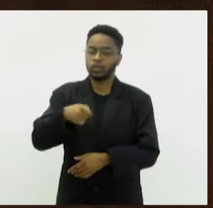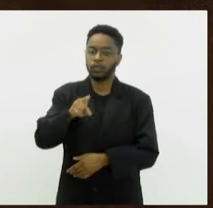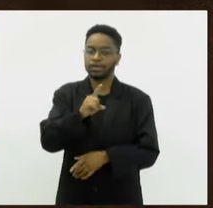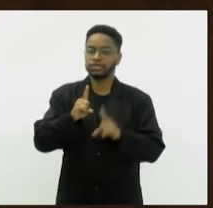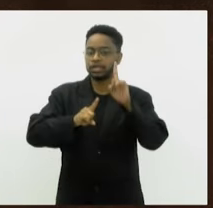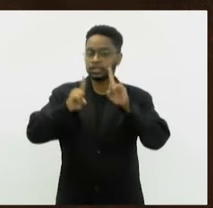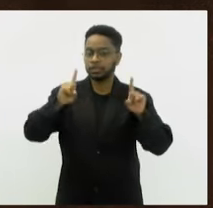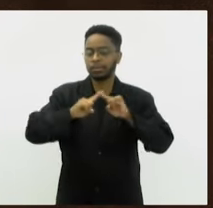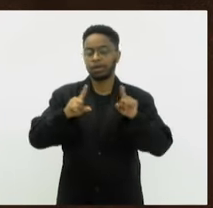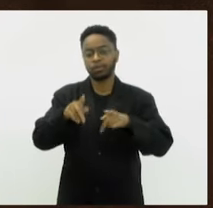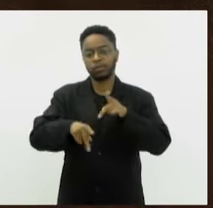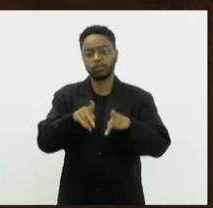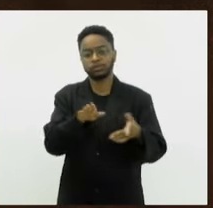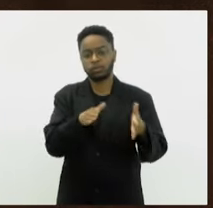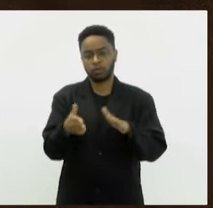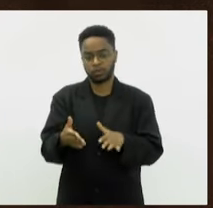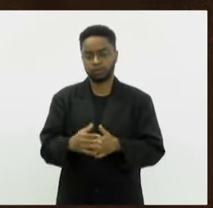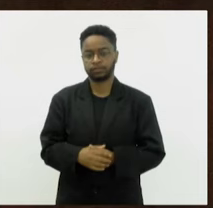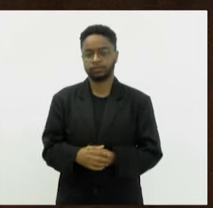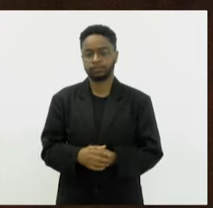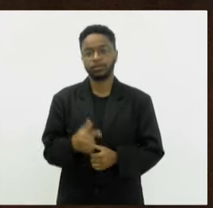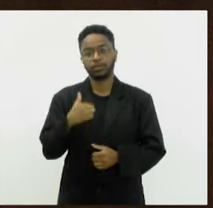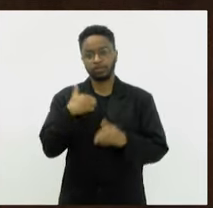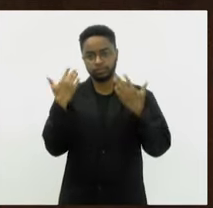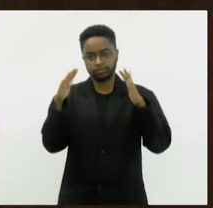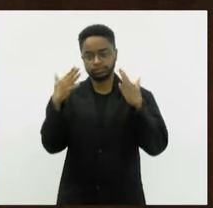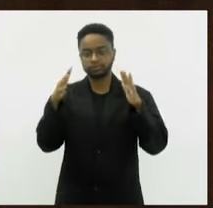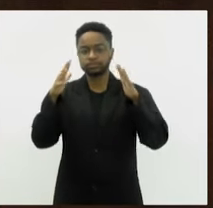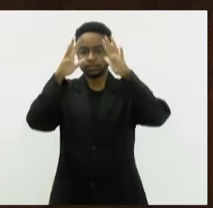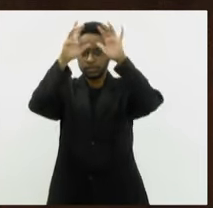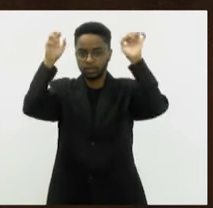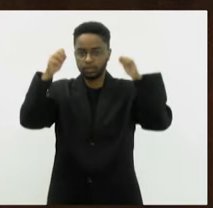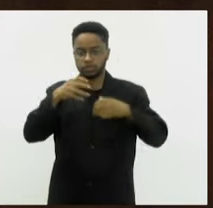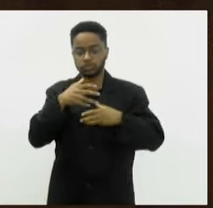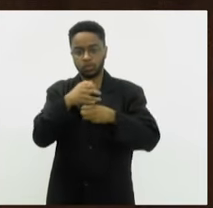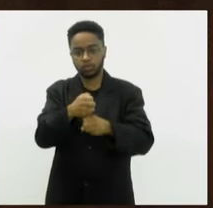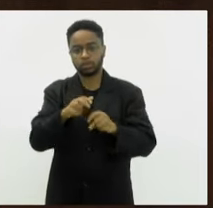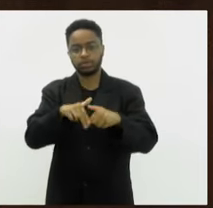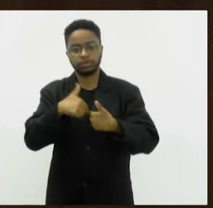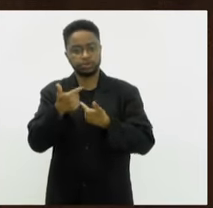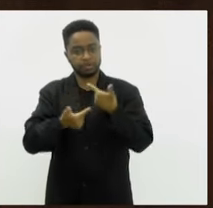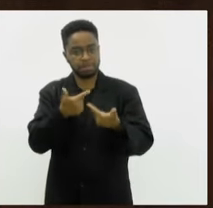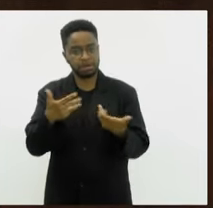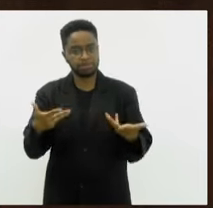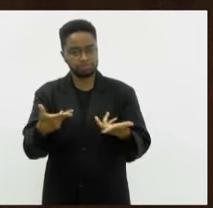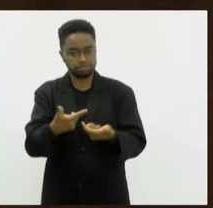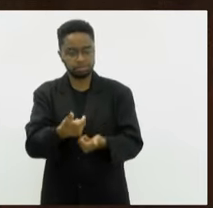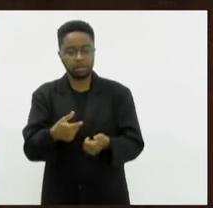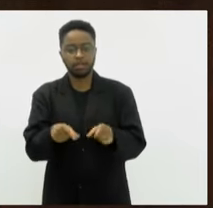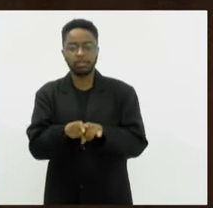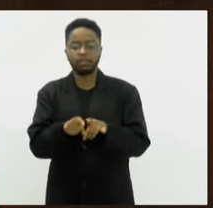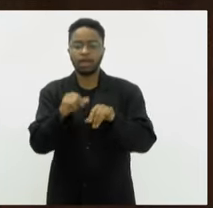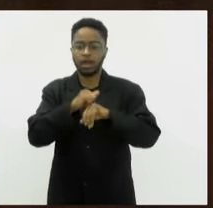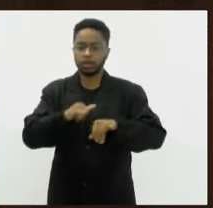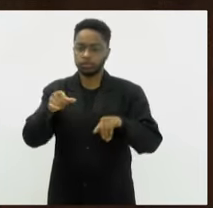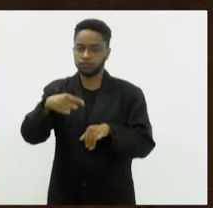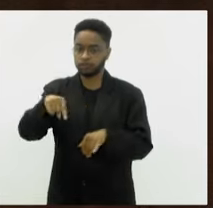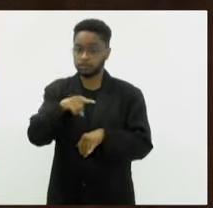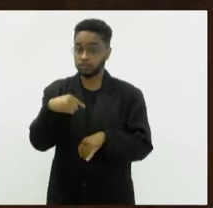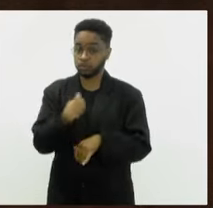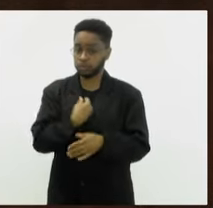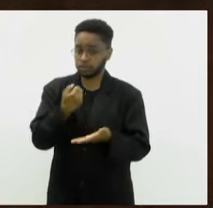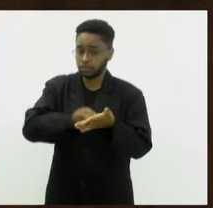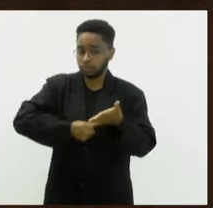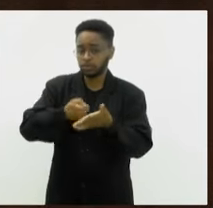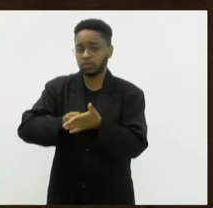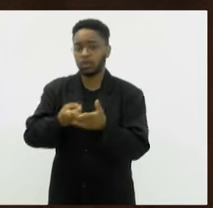povo está morrendo. Presidente, quero parabenizar o Tribunal de Contas pelo trabalho que tem sido feito e dizer que a nossa luta contra